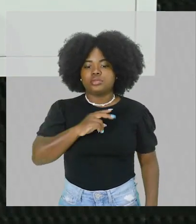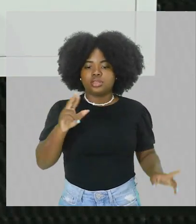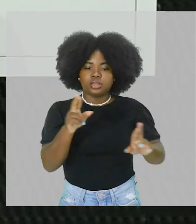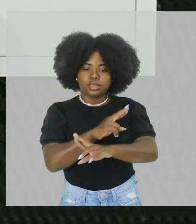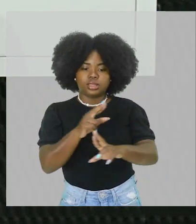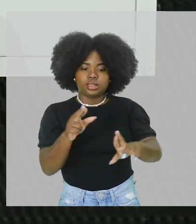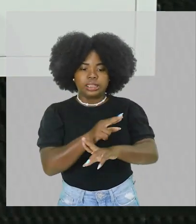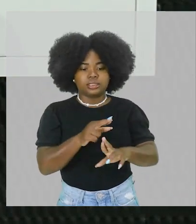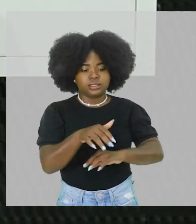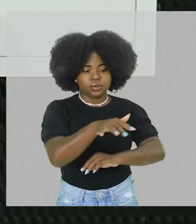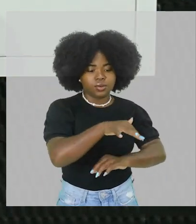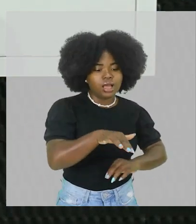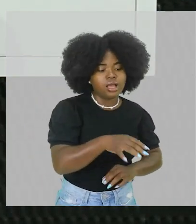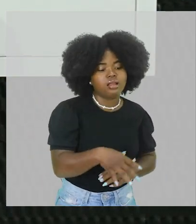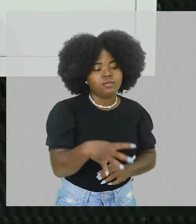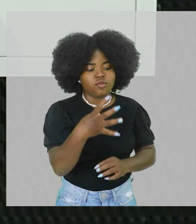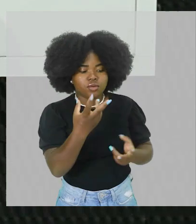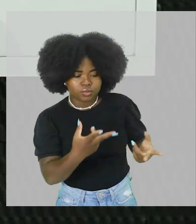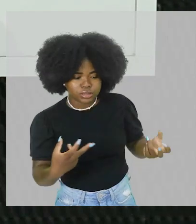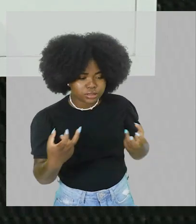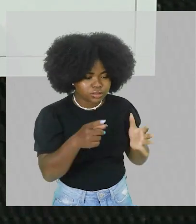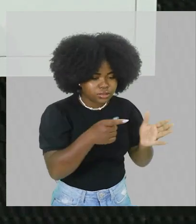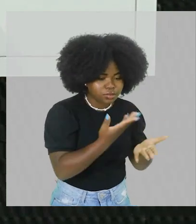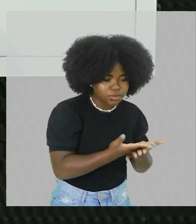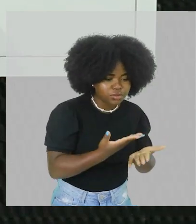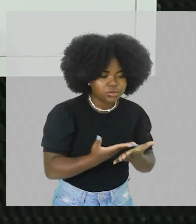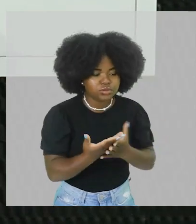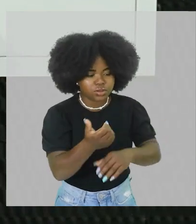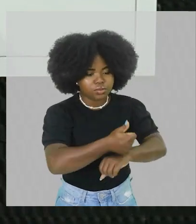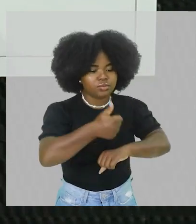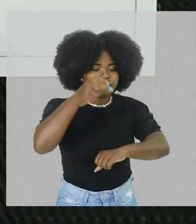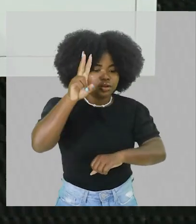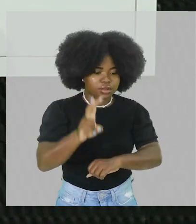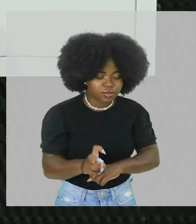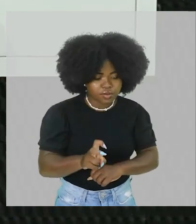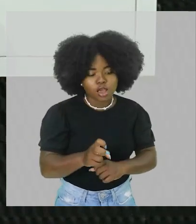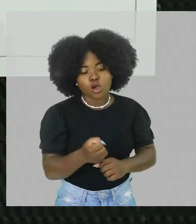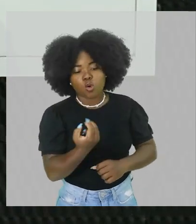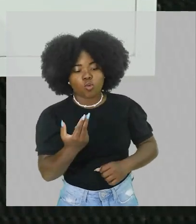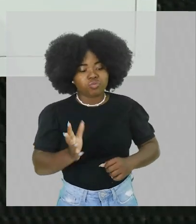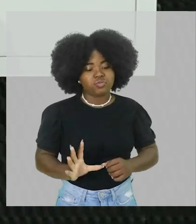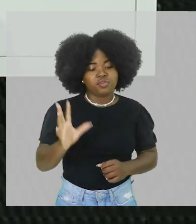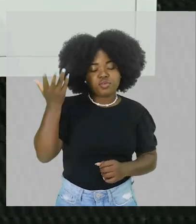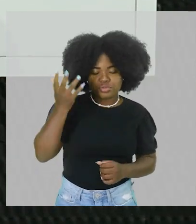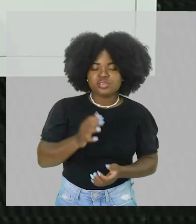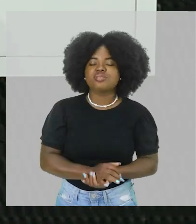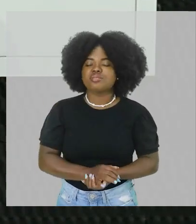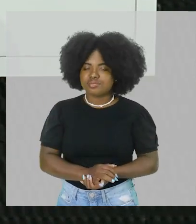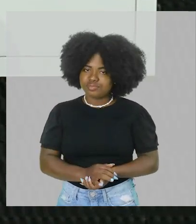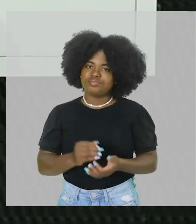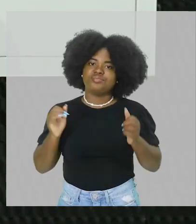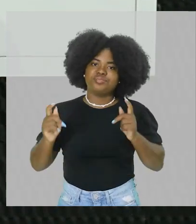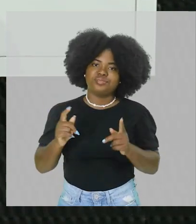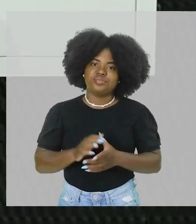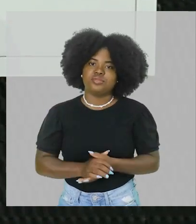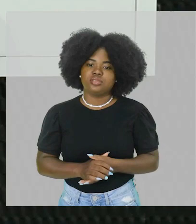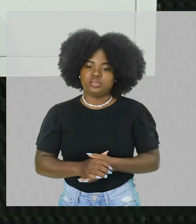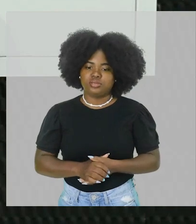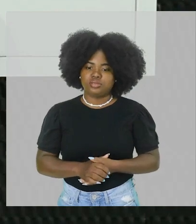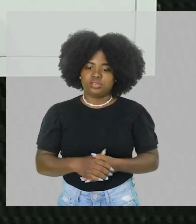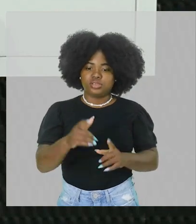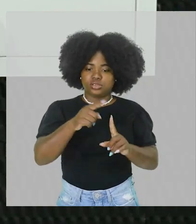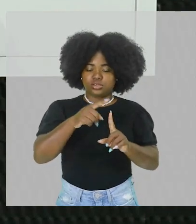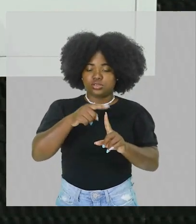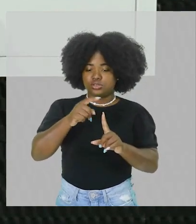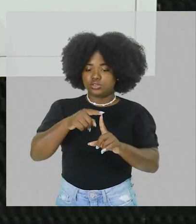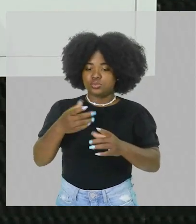local onde foi observado, né, a primeira vez ou onde foi difundido, né, esse tipo de metal,